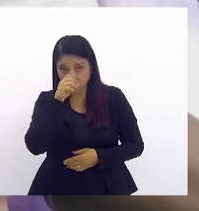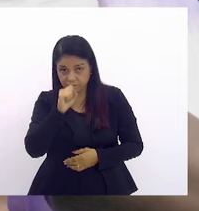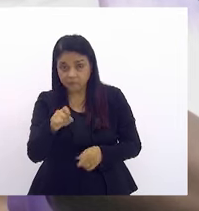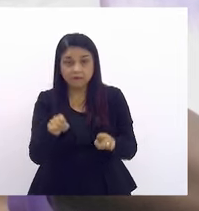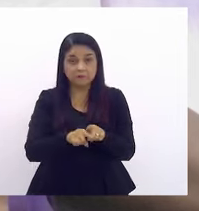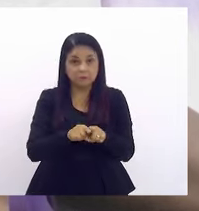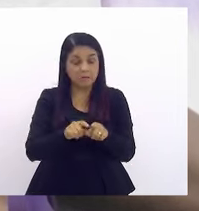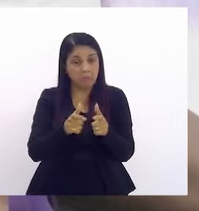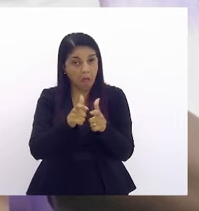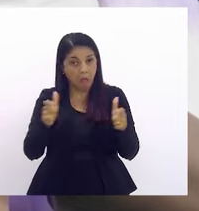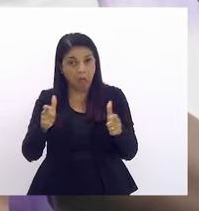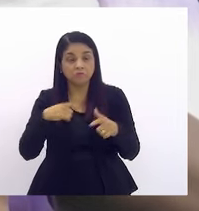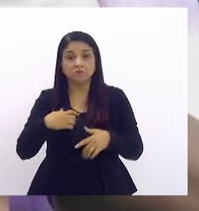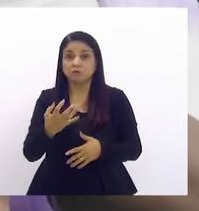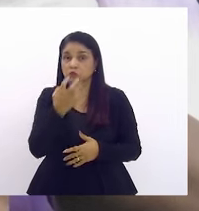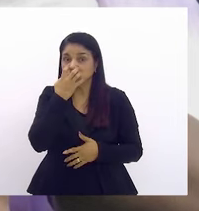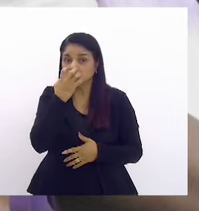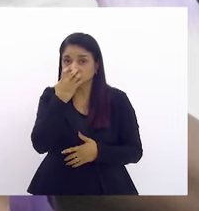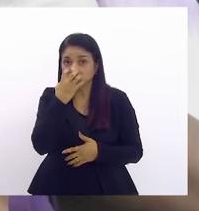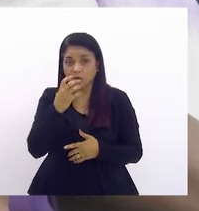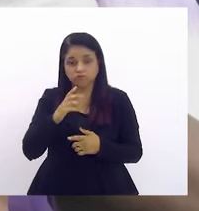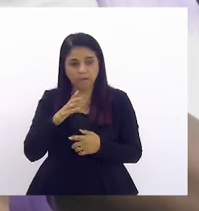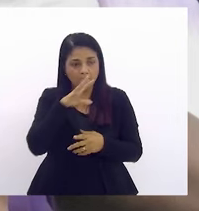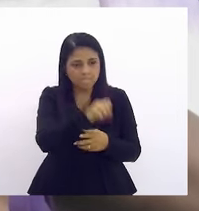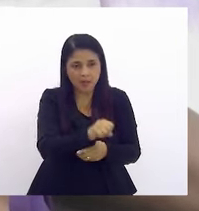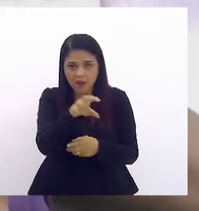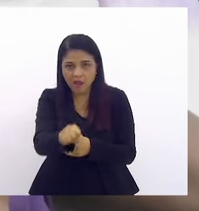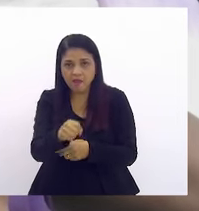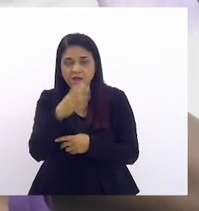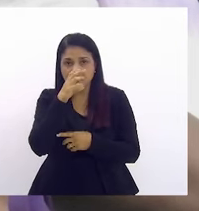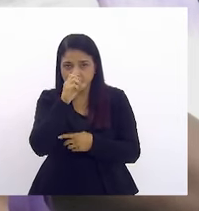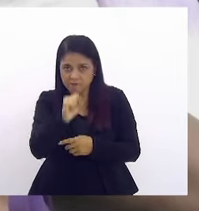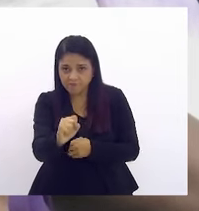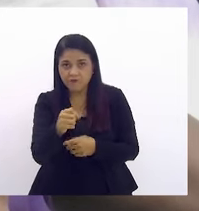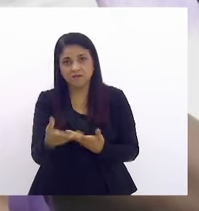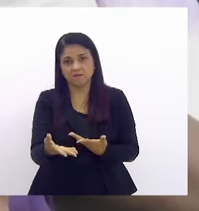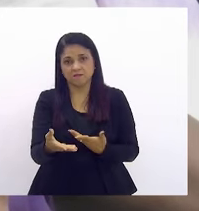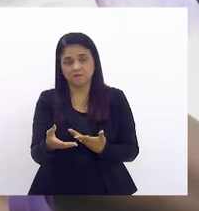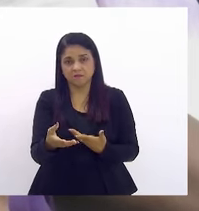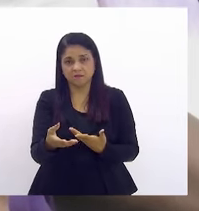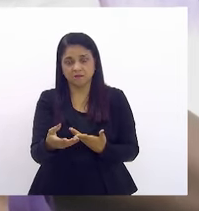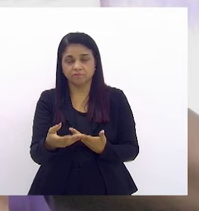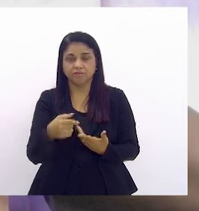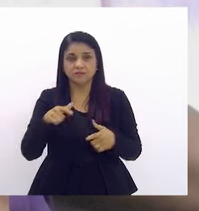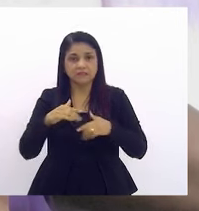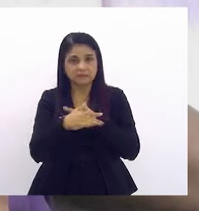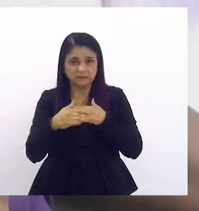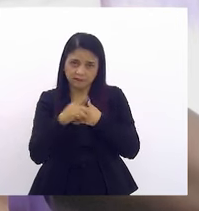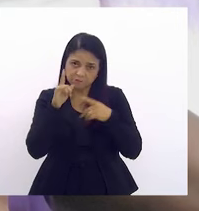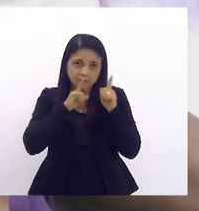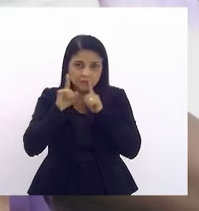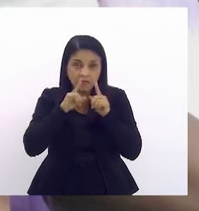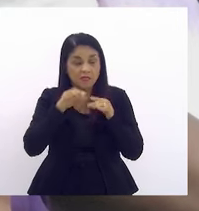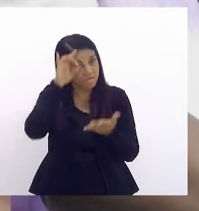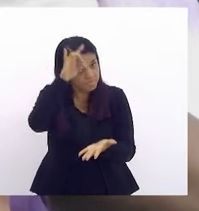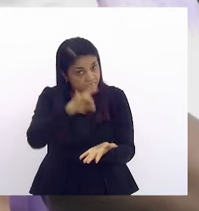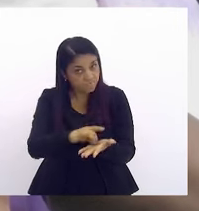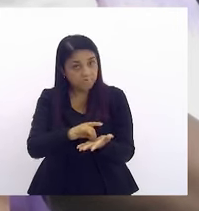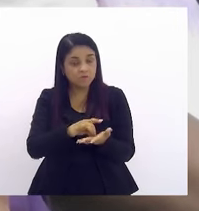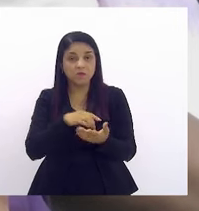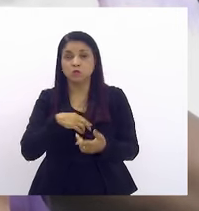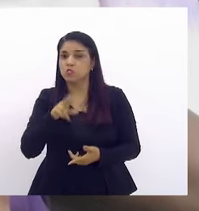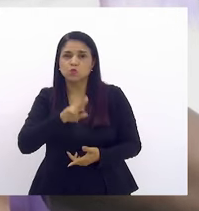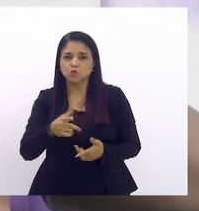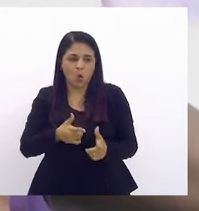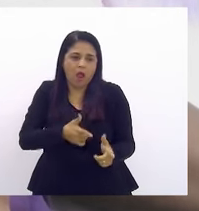usando até cães pitbull para fazer a captura dessa espécie de capivara aqui na nossa cidade. Isso é realidade. Eles não usam arma,